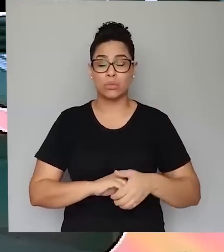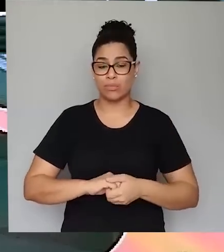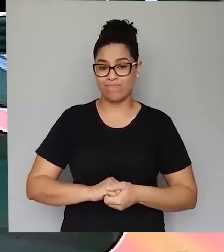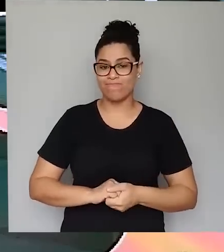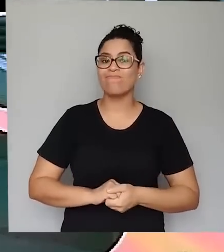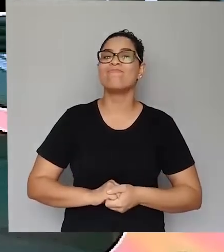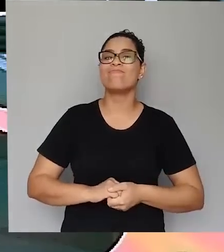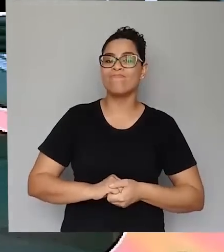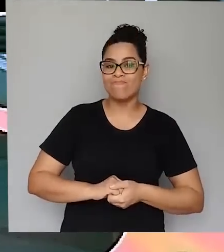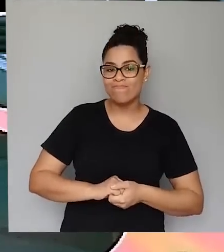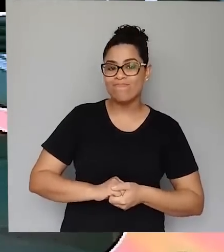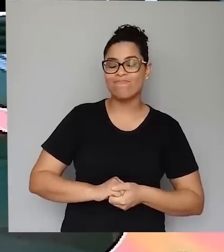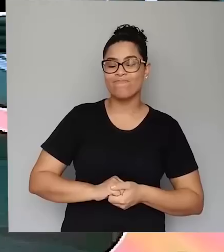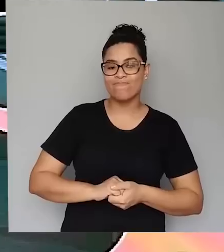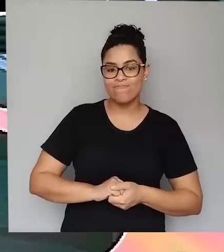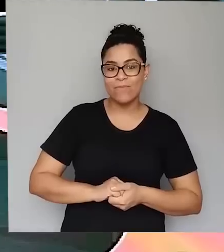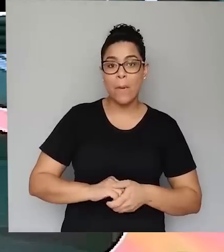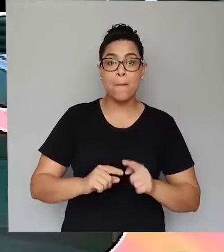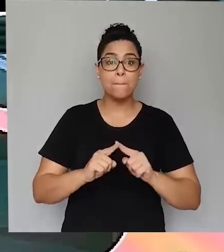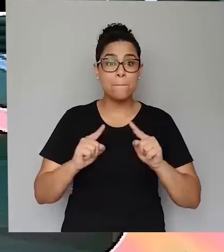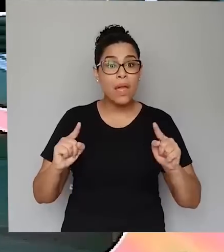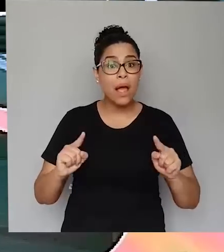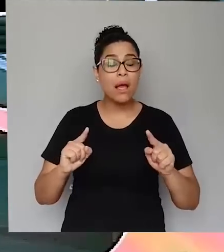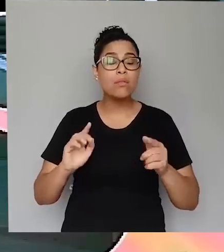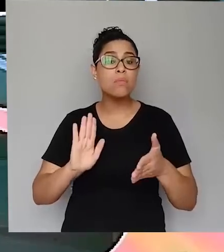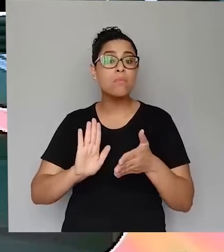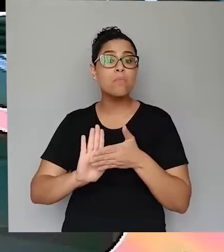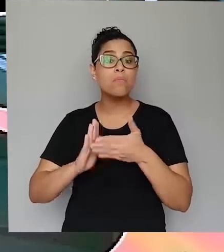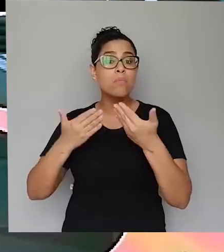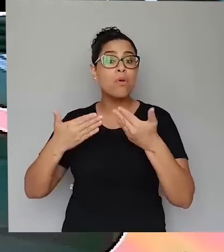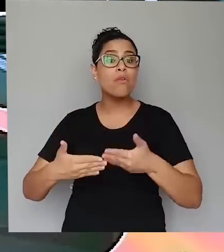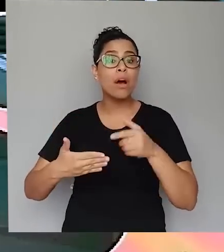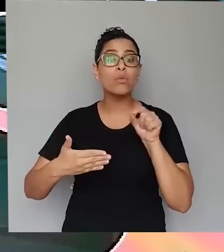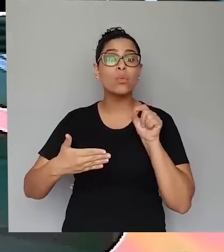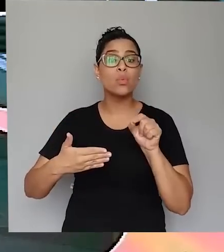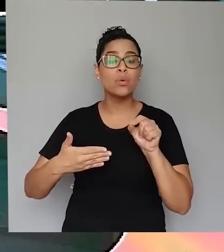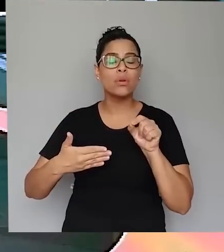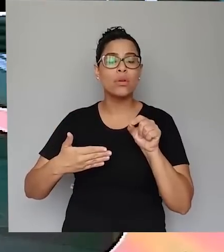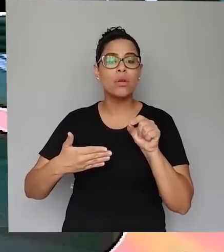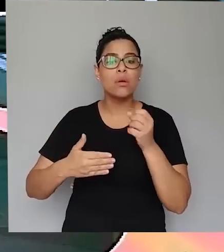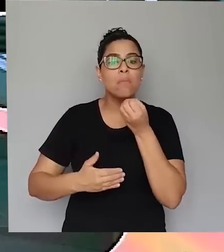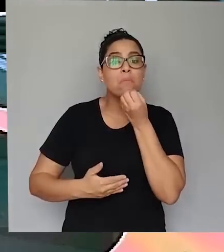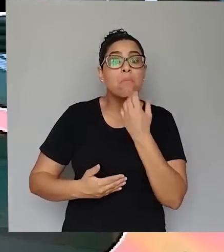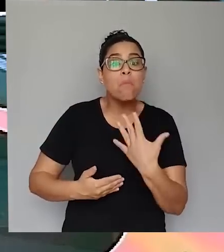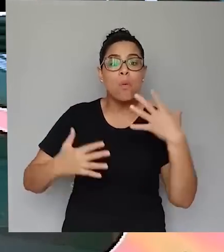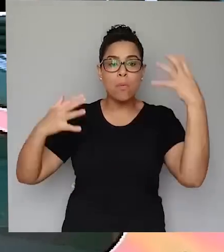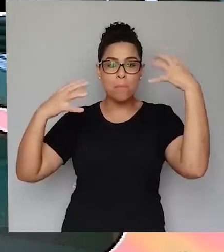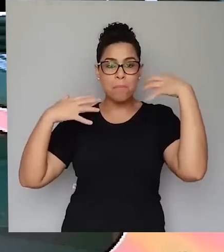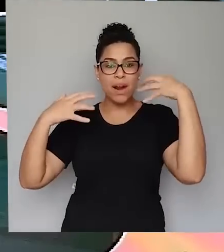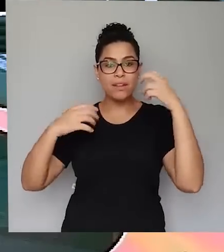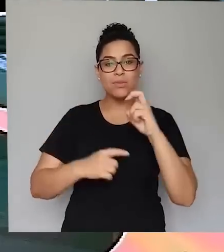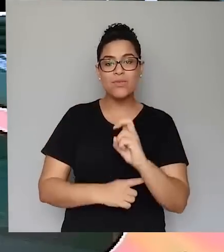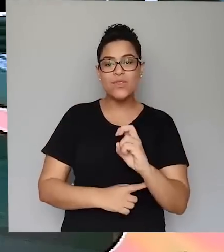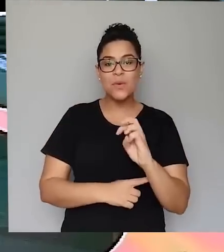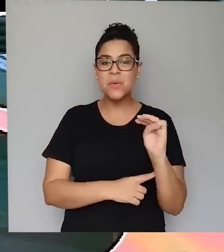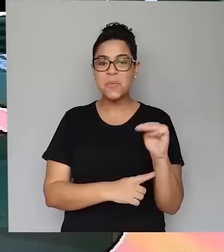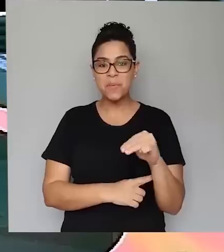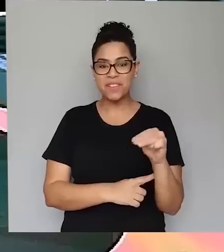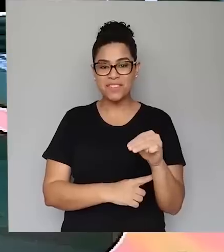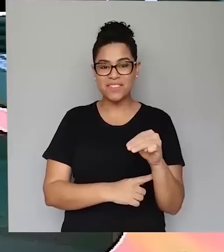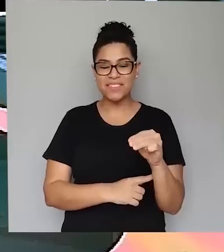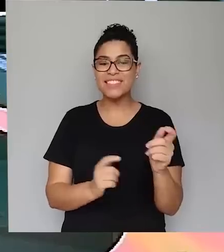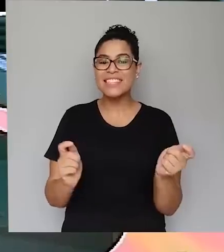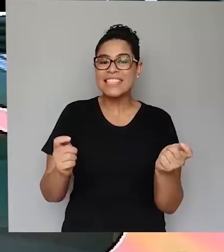coisa. Mas é comprovado que a gente pode tomar um bom banho em apenas 5 minutes. 5